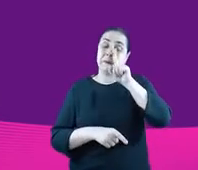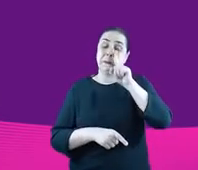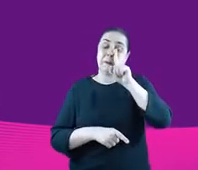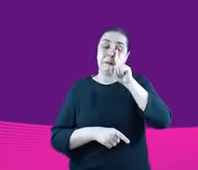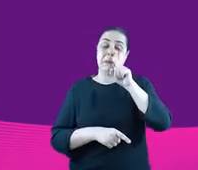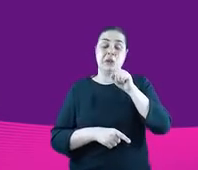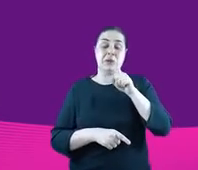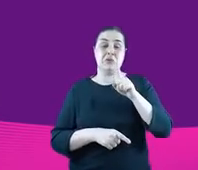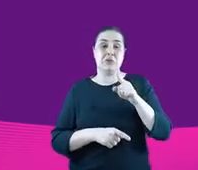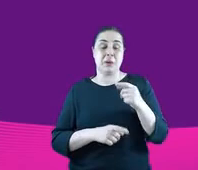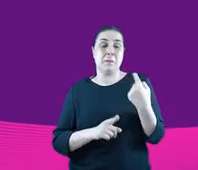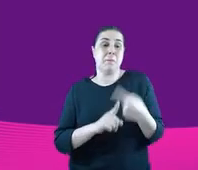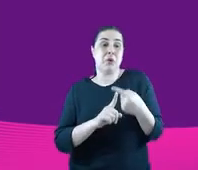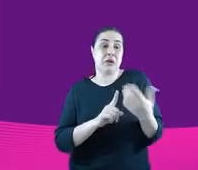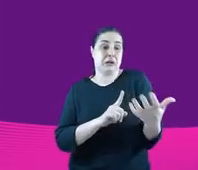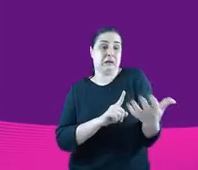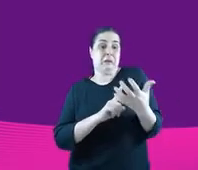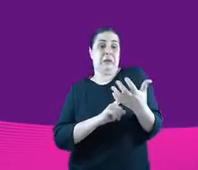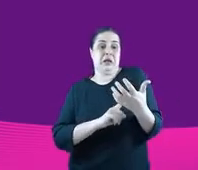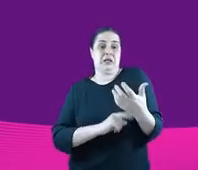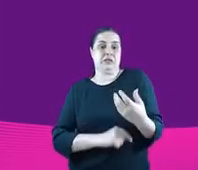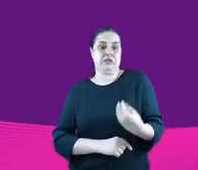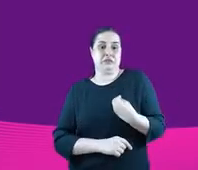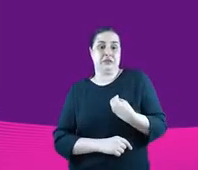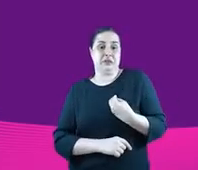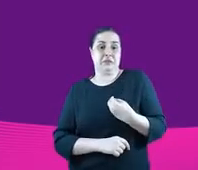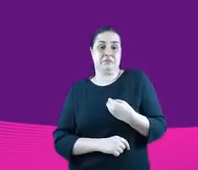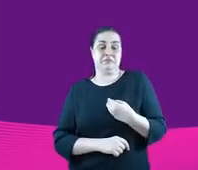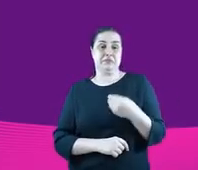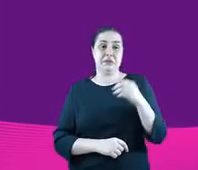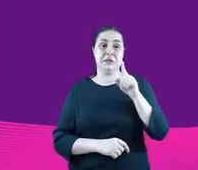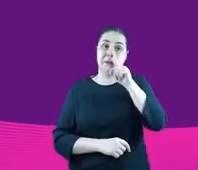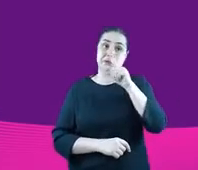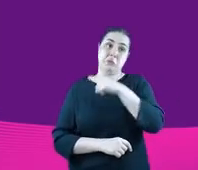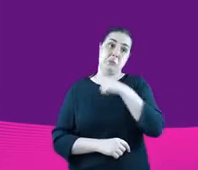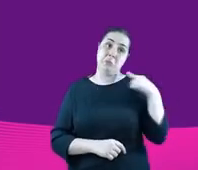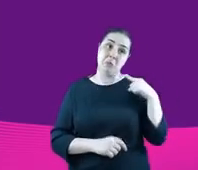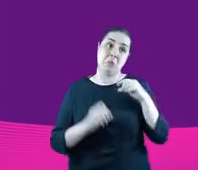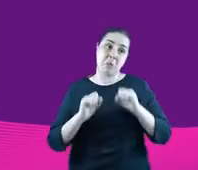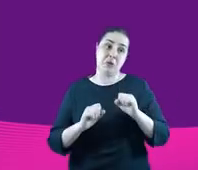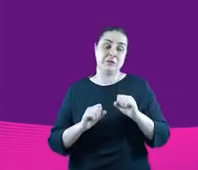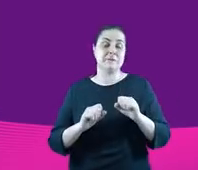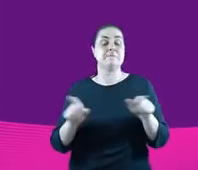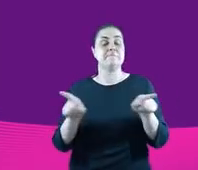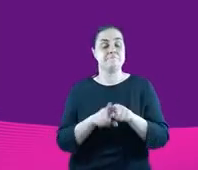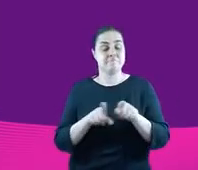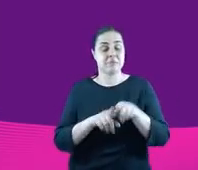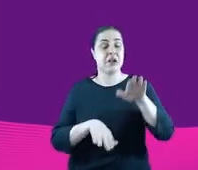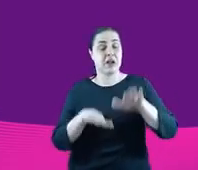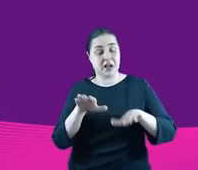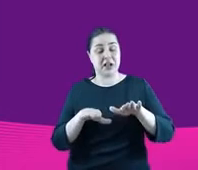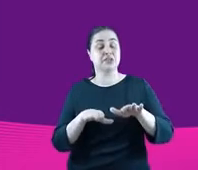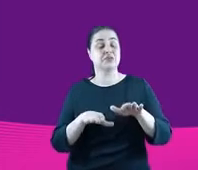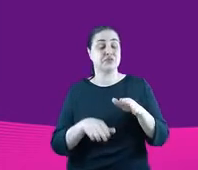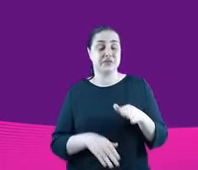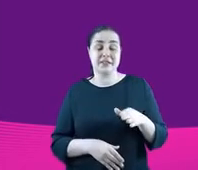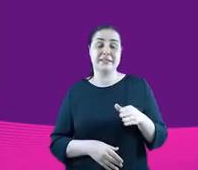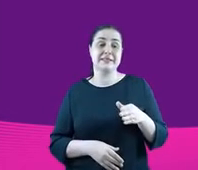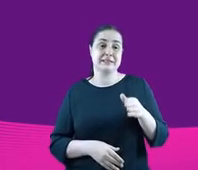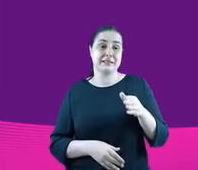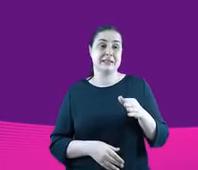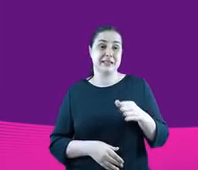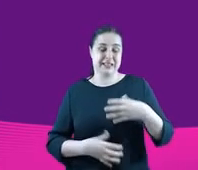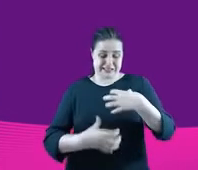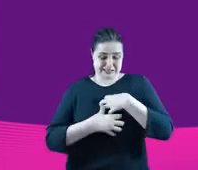são, então, relatados principalmente nos 2 primeiros anos, mas eles podem se perpetuar cerca de 30% nos